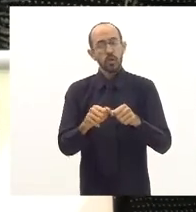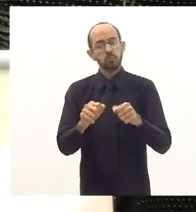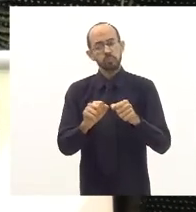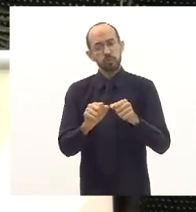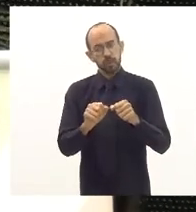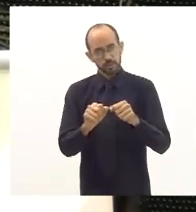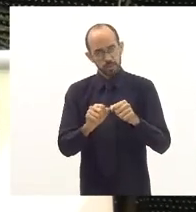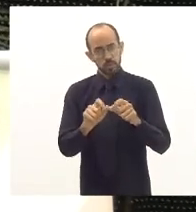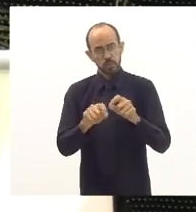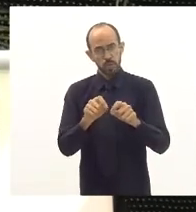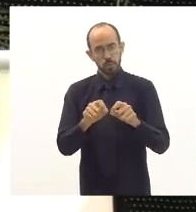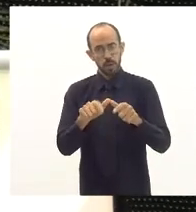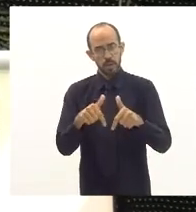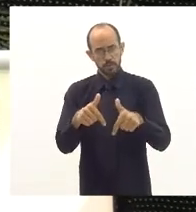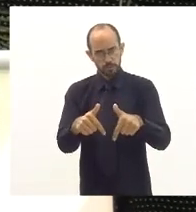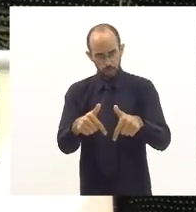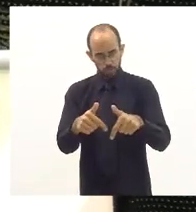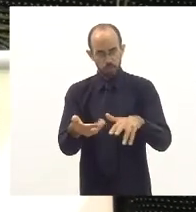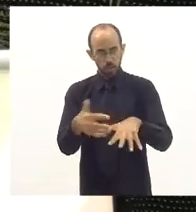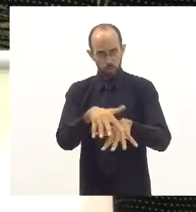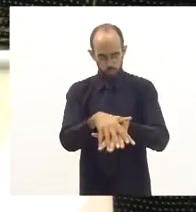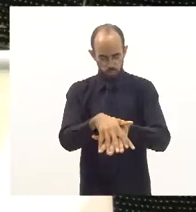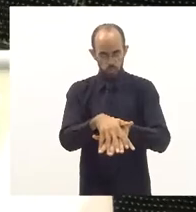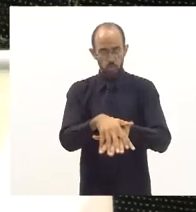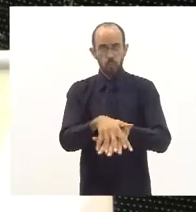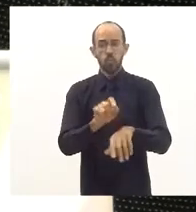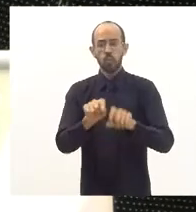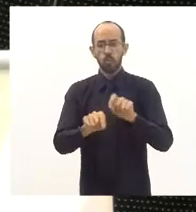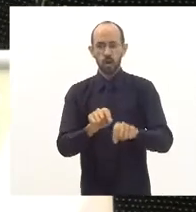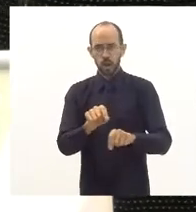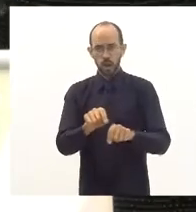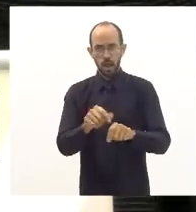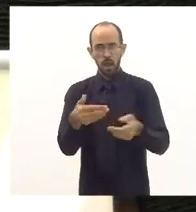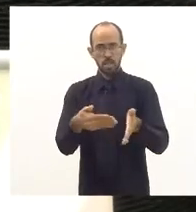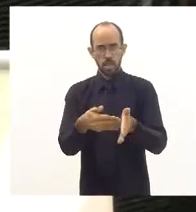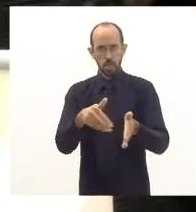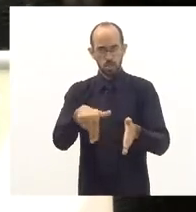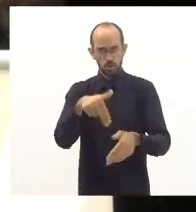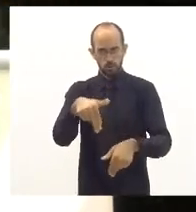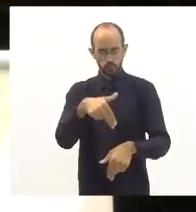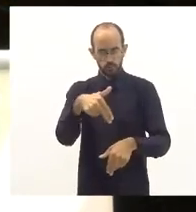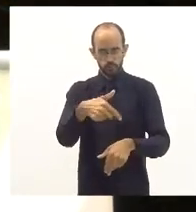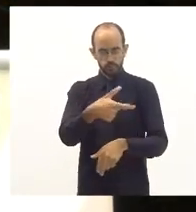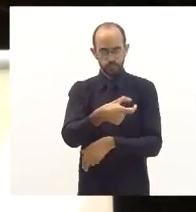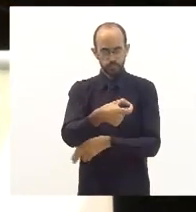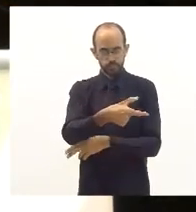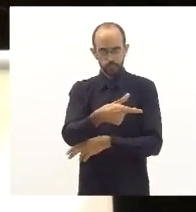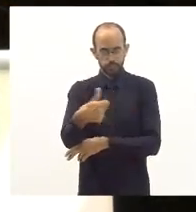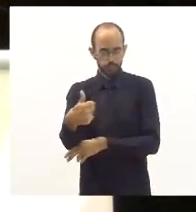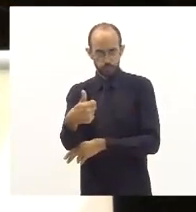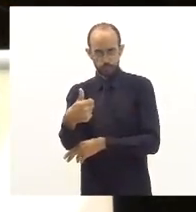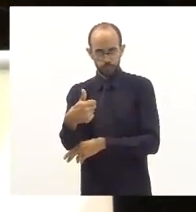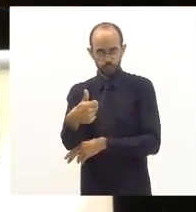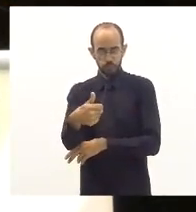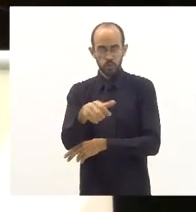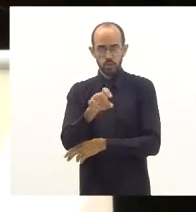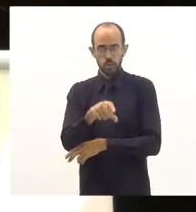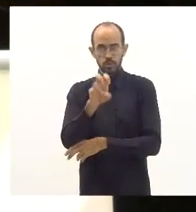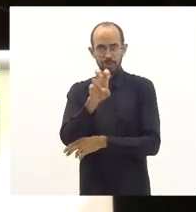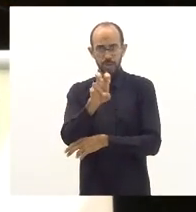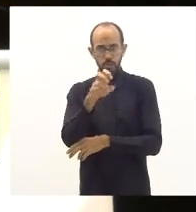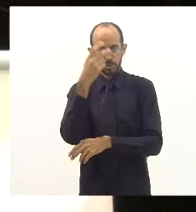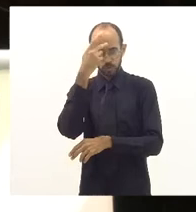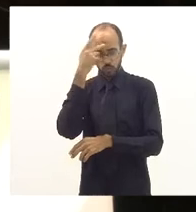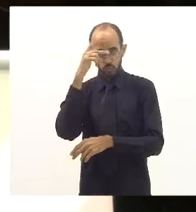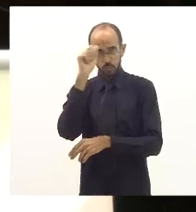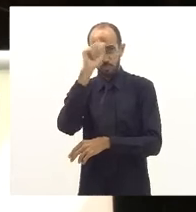para incluí-la na sociedade. Gente, até novembro de 2021, apenas 5 pessoas